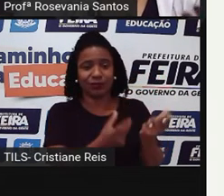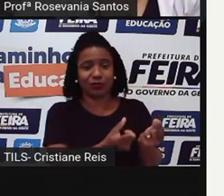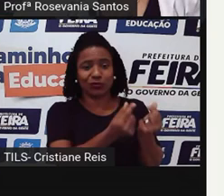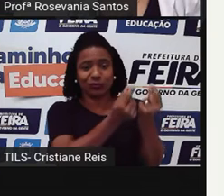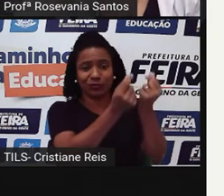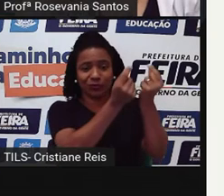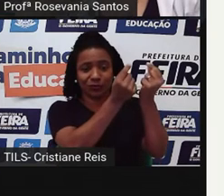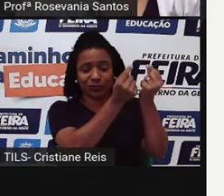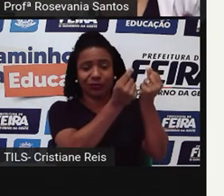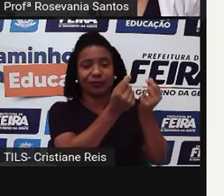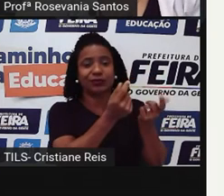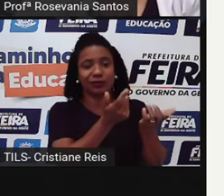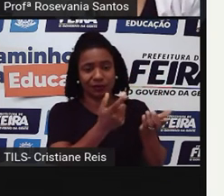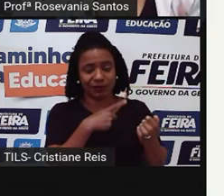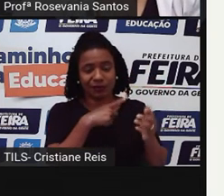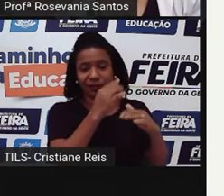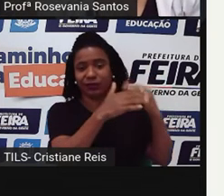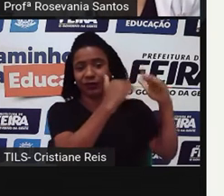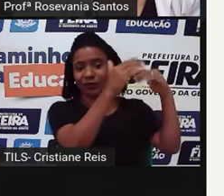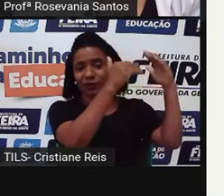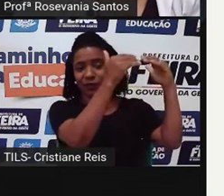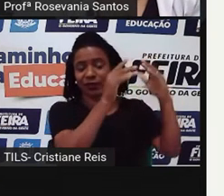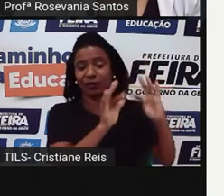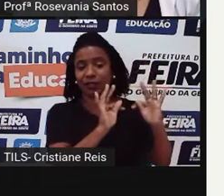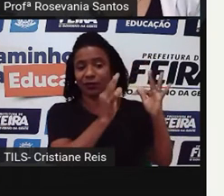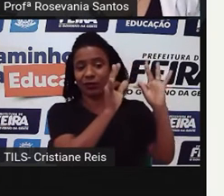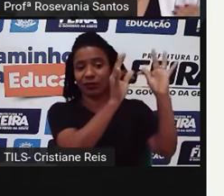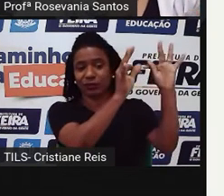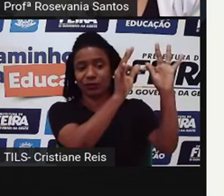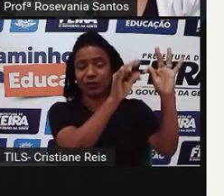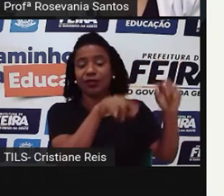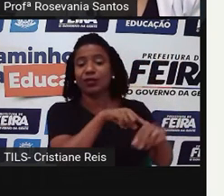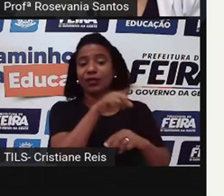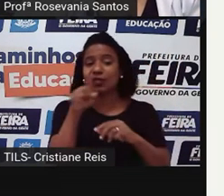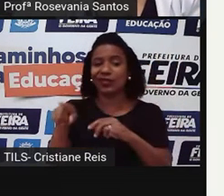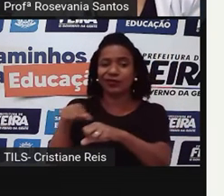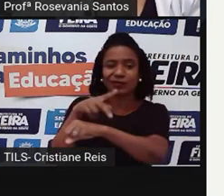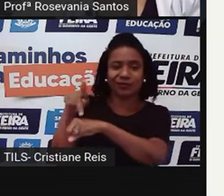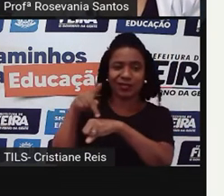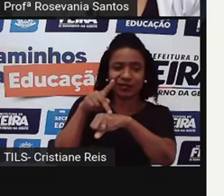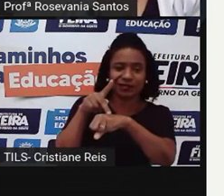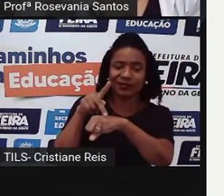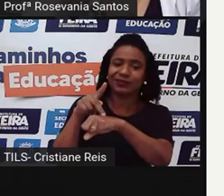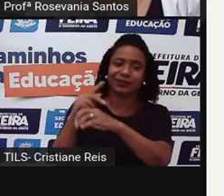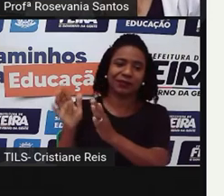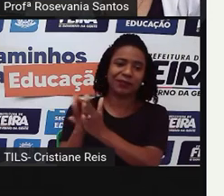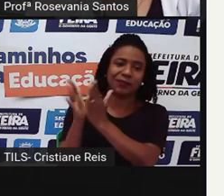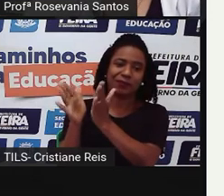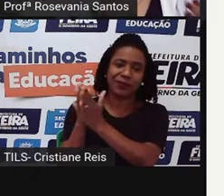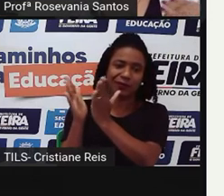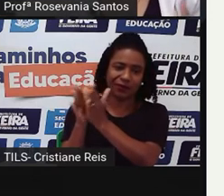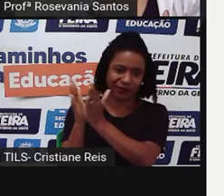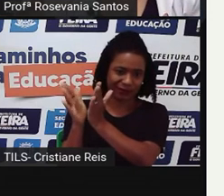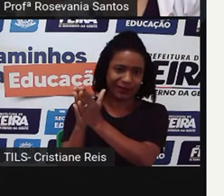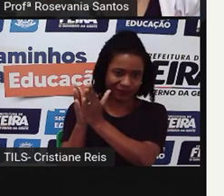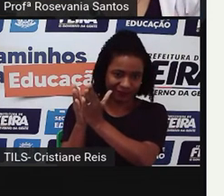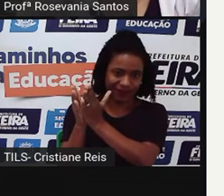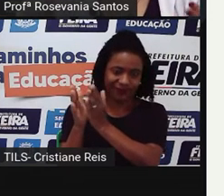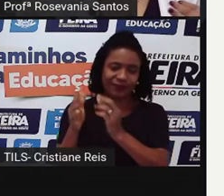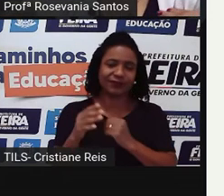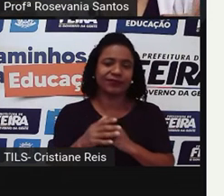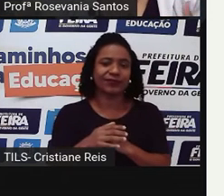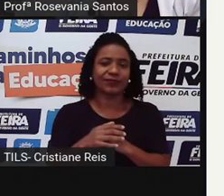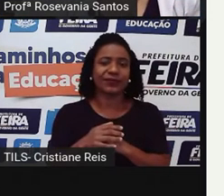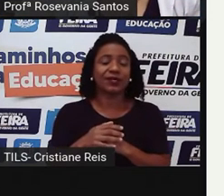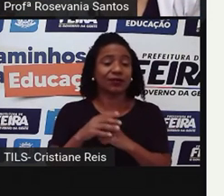com alta renda, com alto desenvolvimento tecnológico e tudo, e os outros países subdesenvolvidos. E é claro que esses